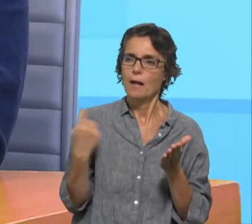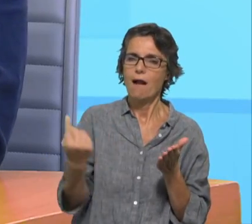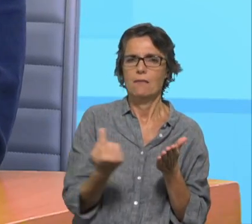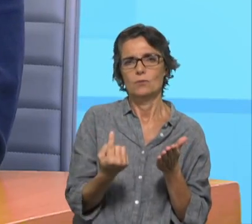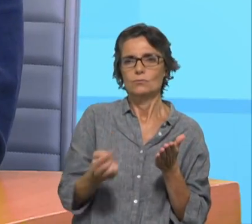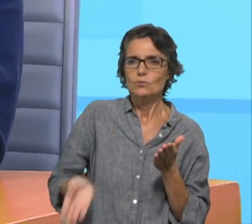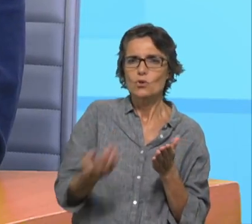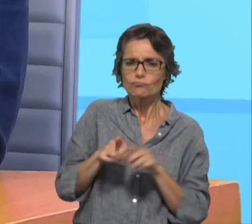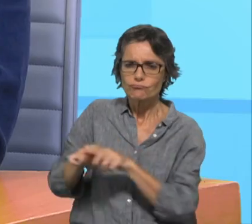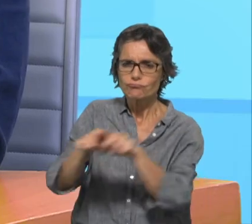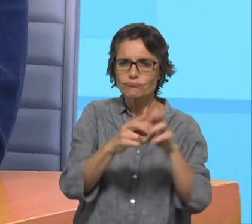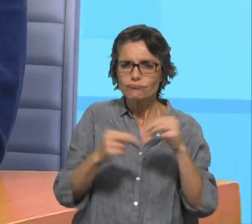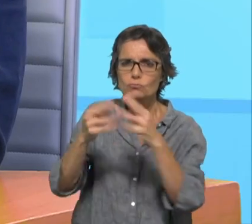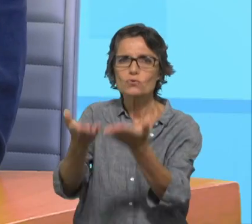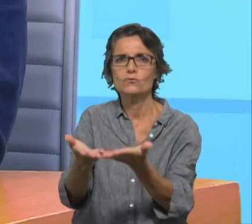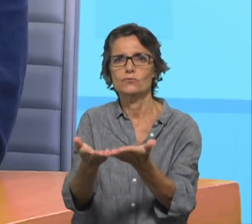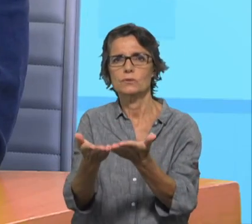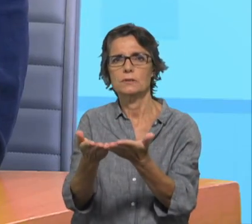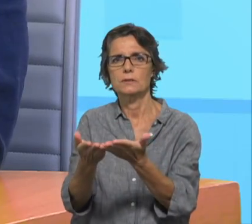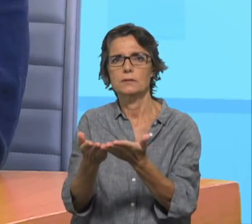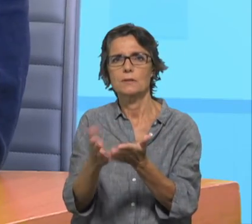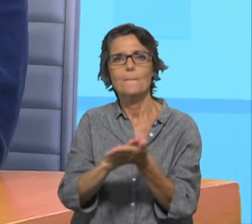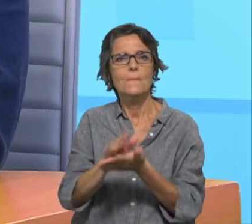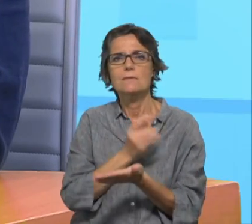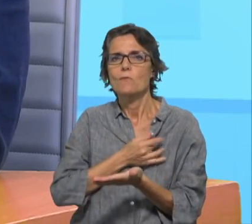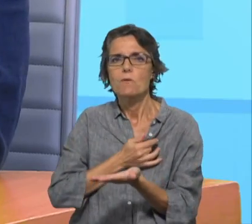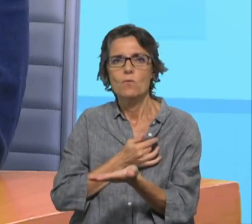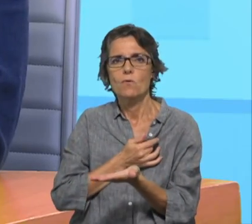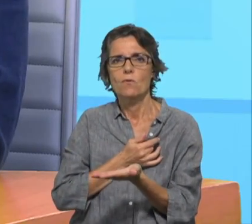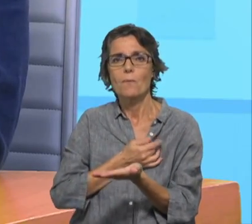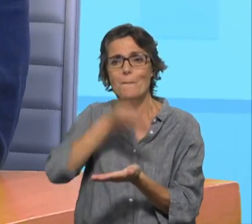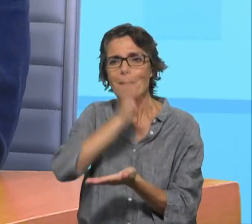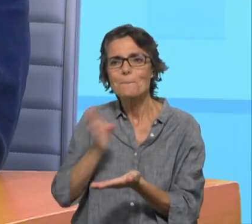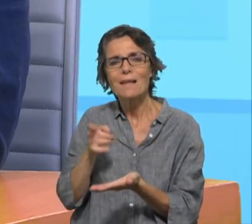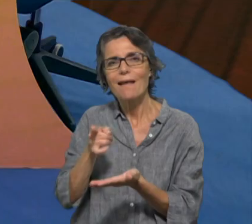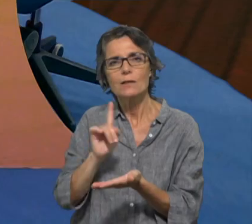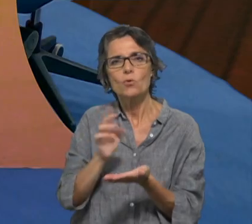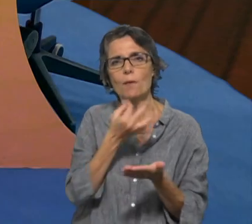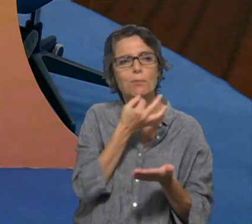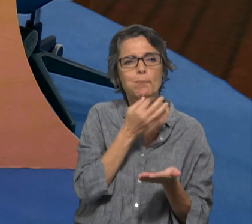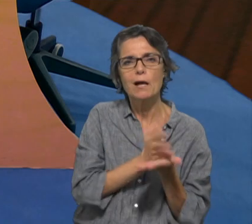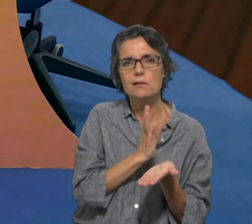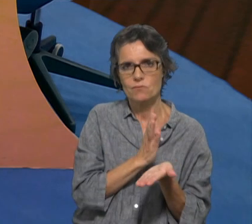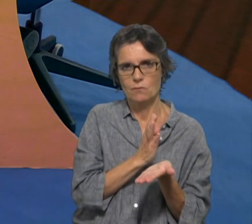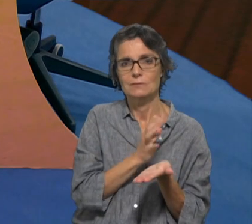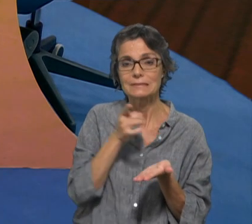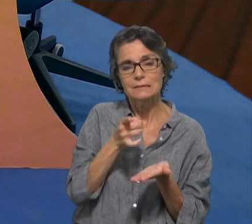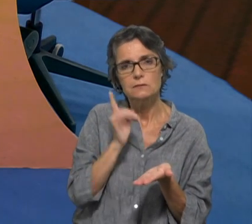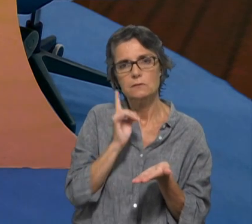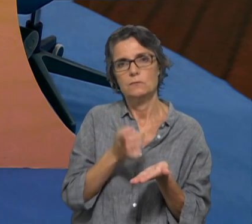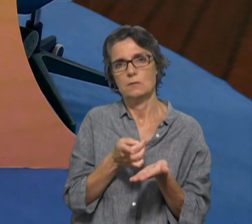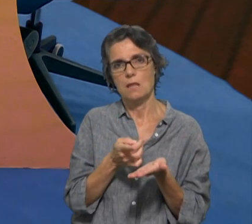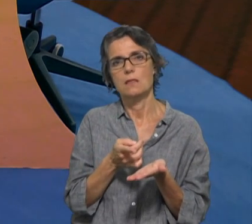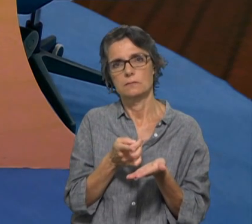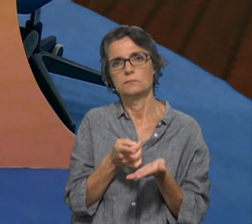esta fraternidade a partir do amor, não é? E de uma fé que não fica apenas nas palavras e na doutrina, mas que